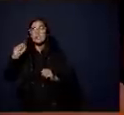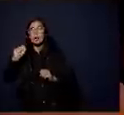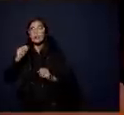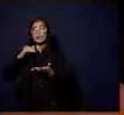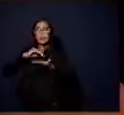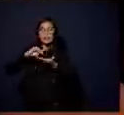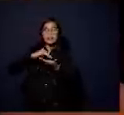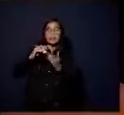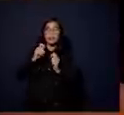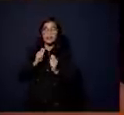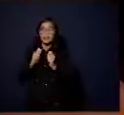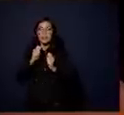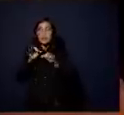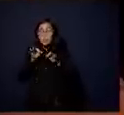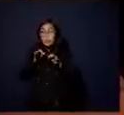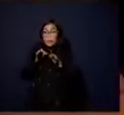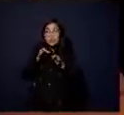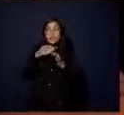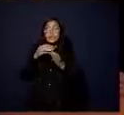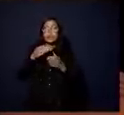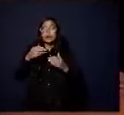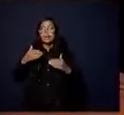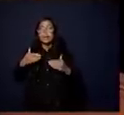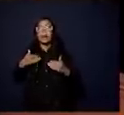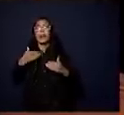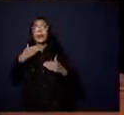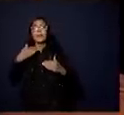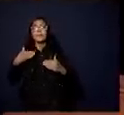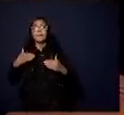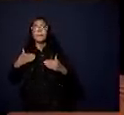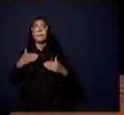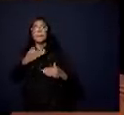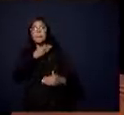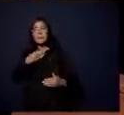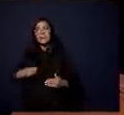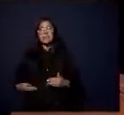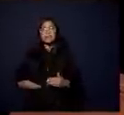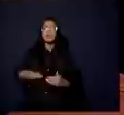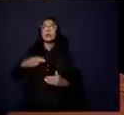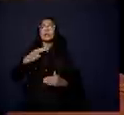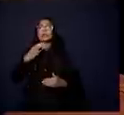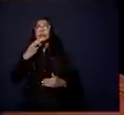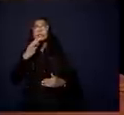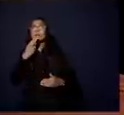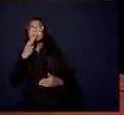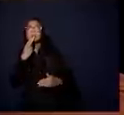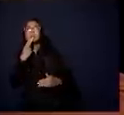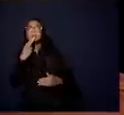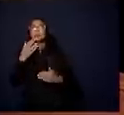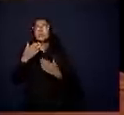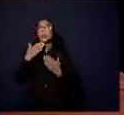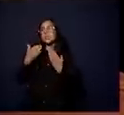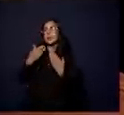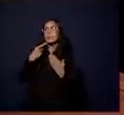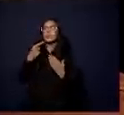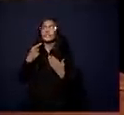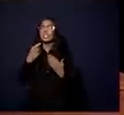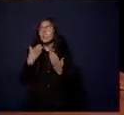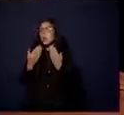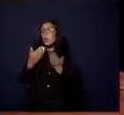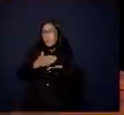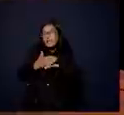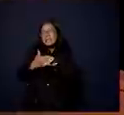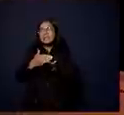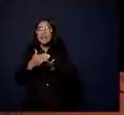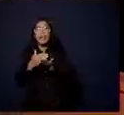do Ministério do planejamento da ministra Simone tebet dito isso vamos começar um pouco aqui um bate-papo